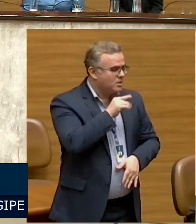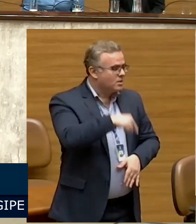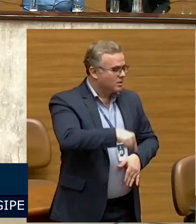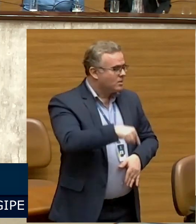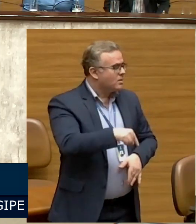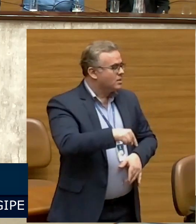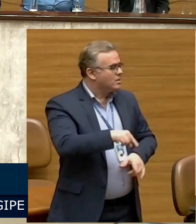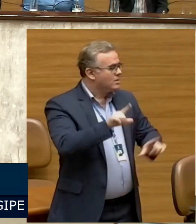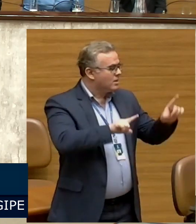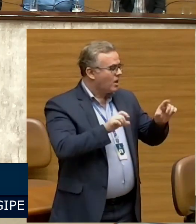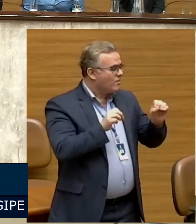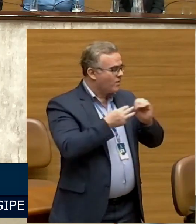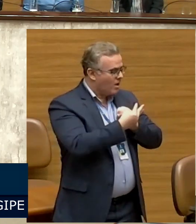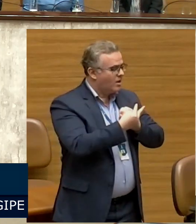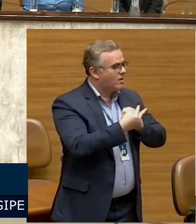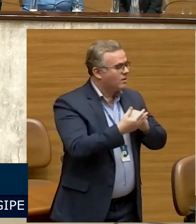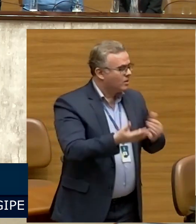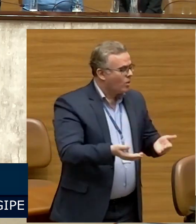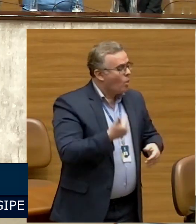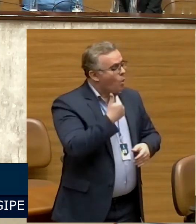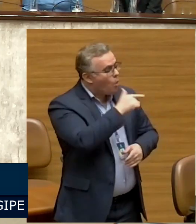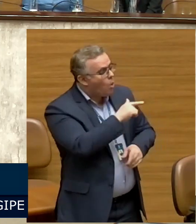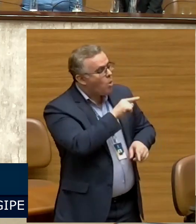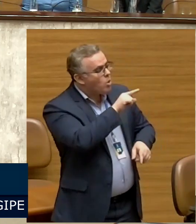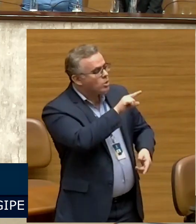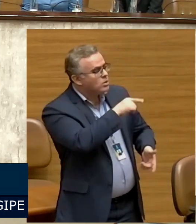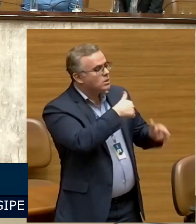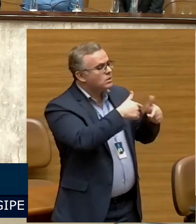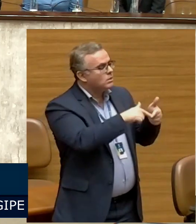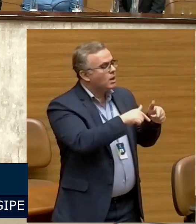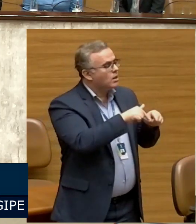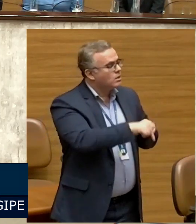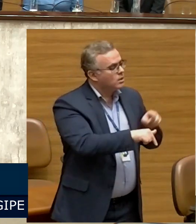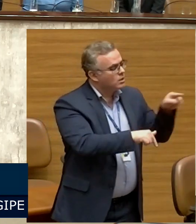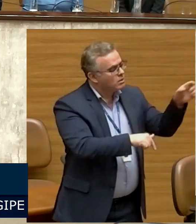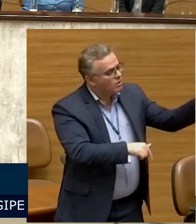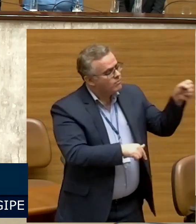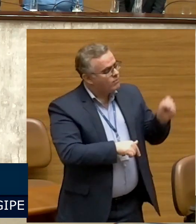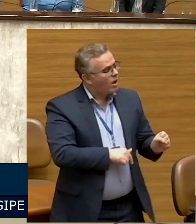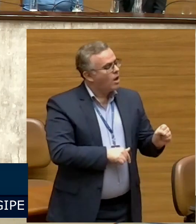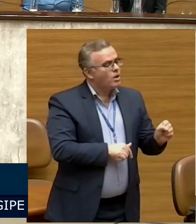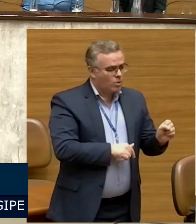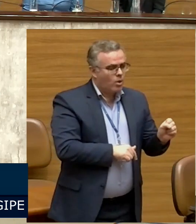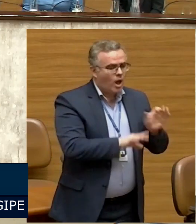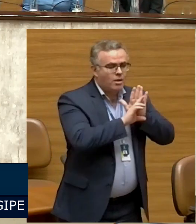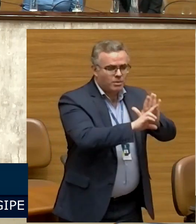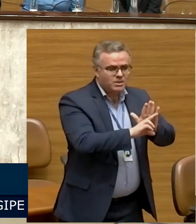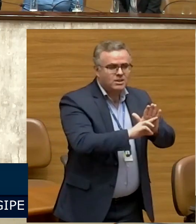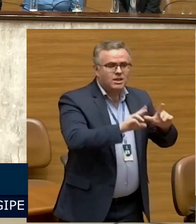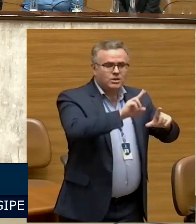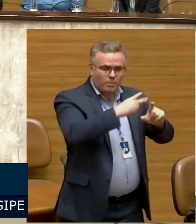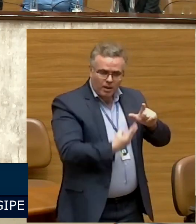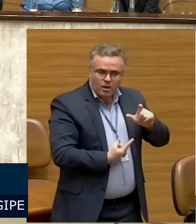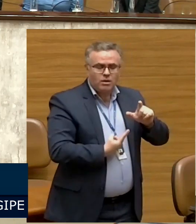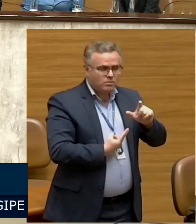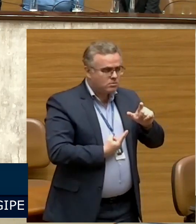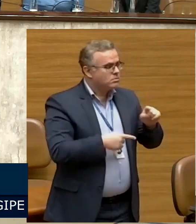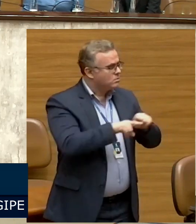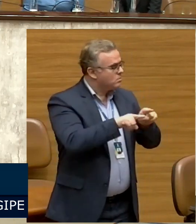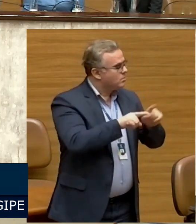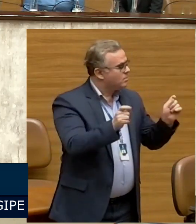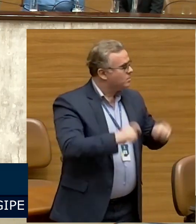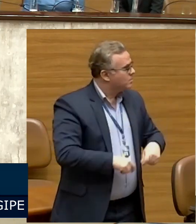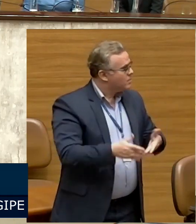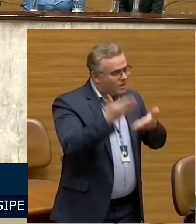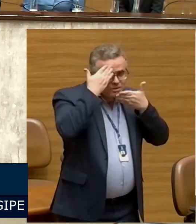Alese, outros que estão aqui pelo IPAESE. Muito, muito obrigada, né, pela participação de vocês. Agradecer